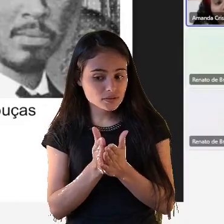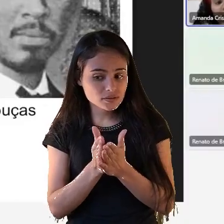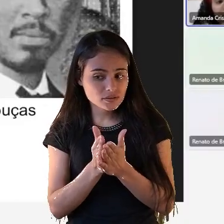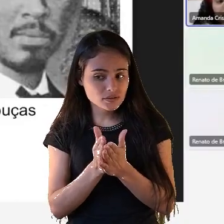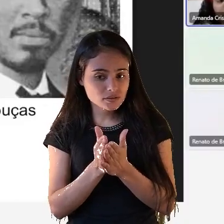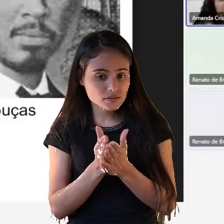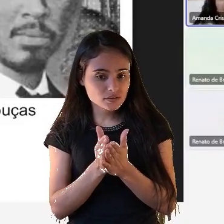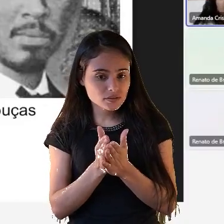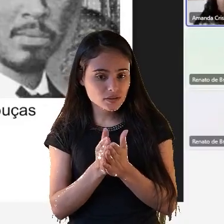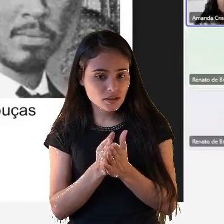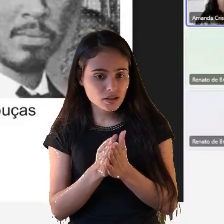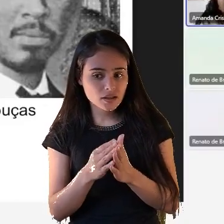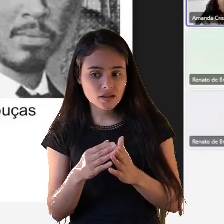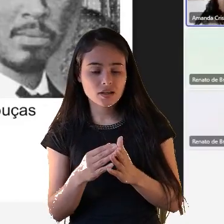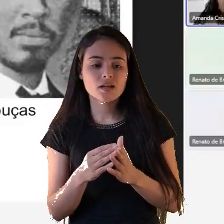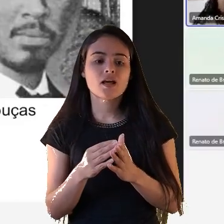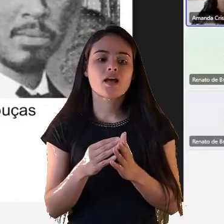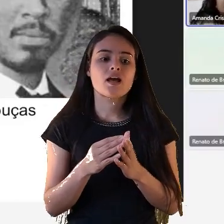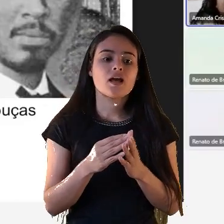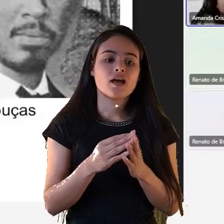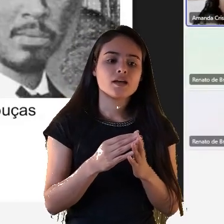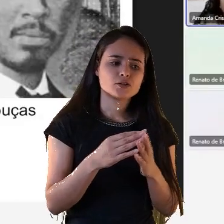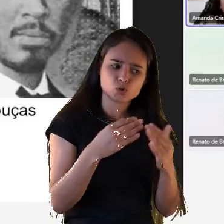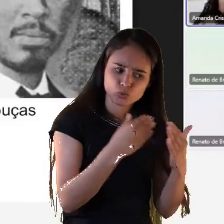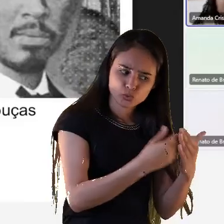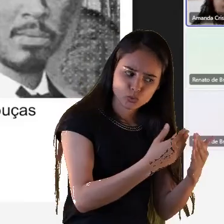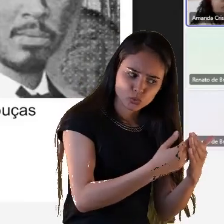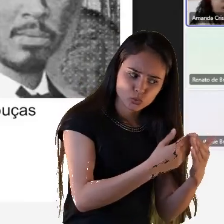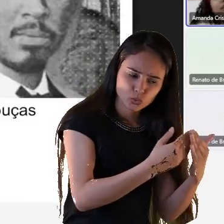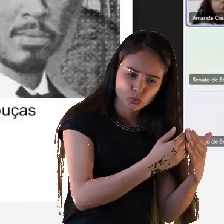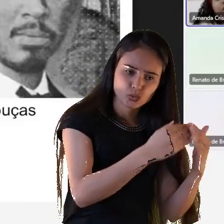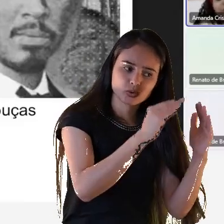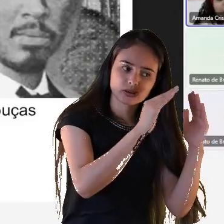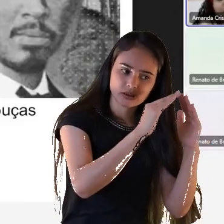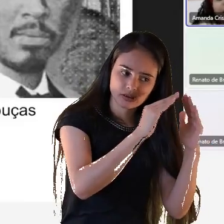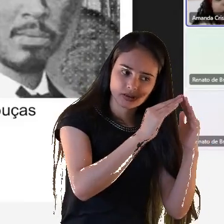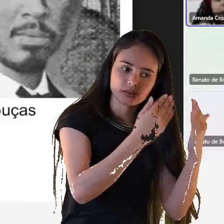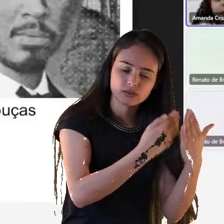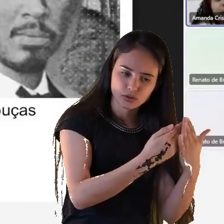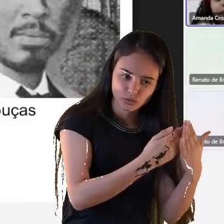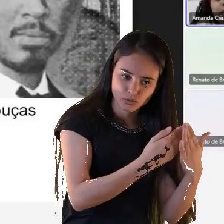essa casa do estudante. Então, a Enedina, a